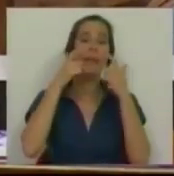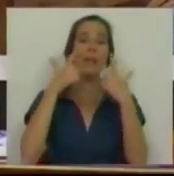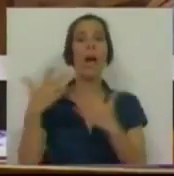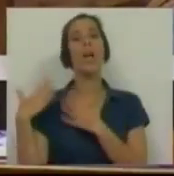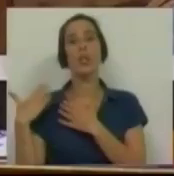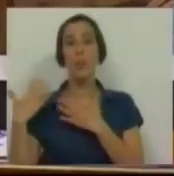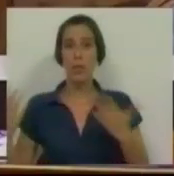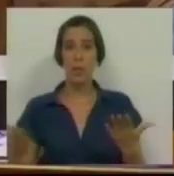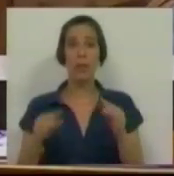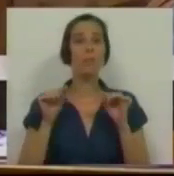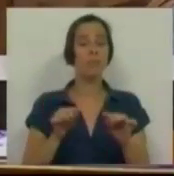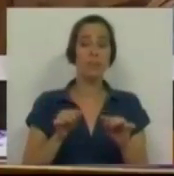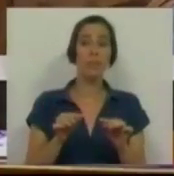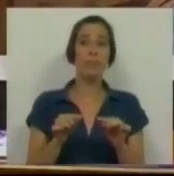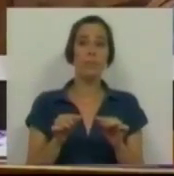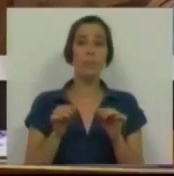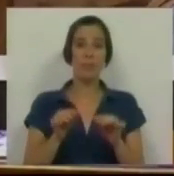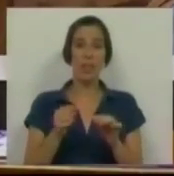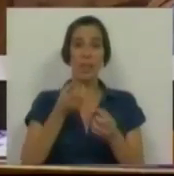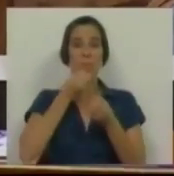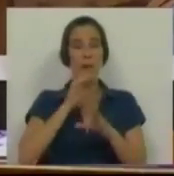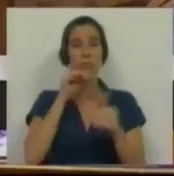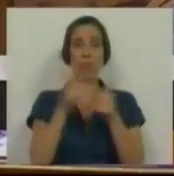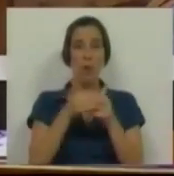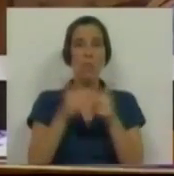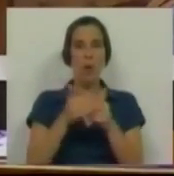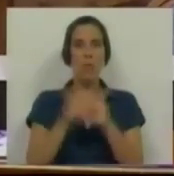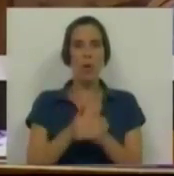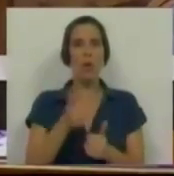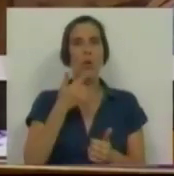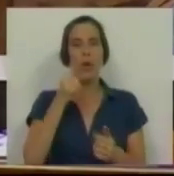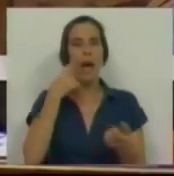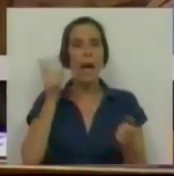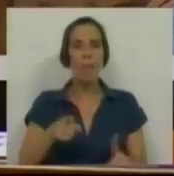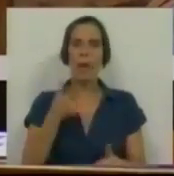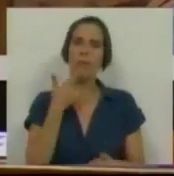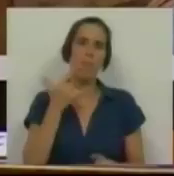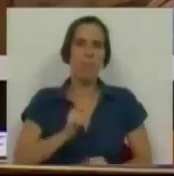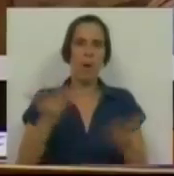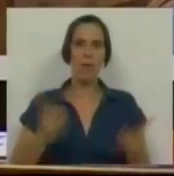responsabilidades, porque esta história, estas perdas, não se podem repetir.